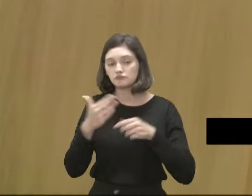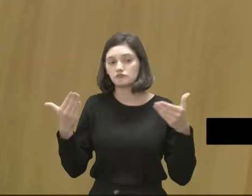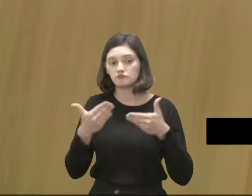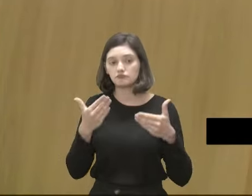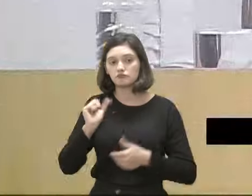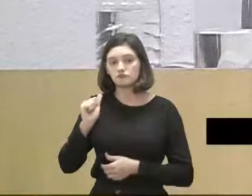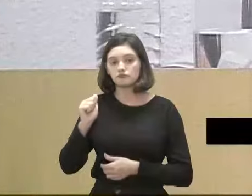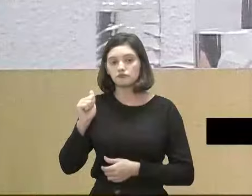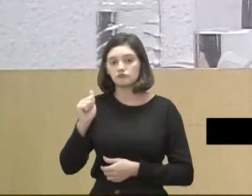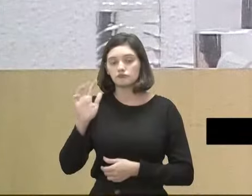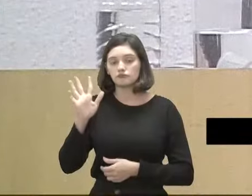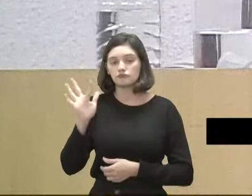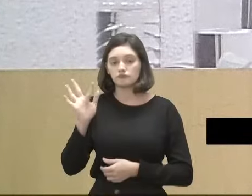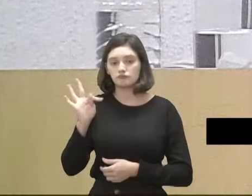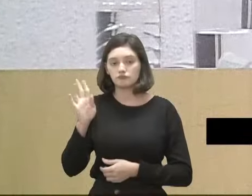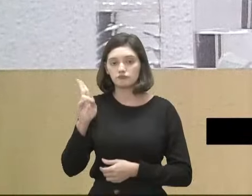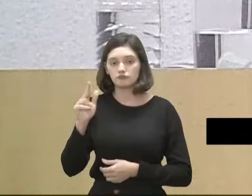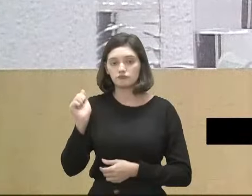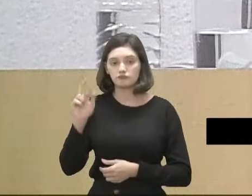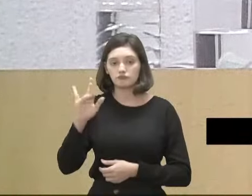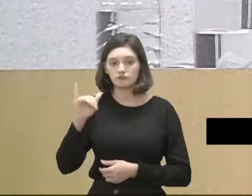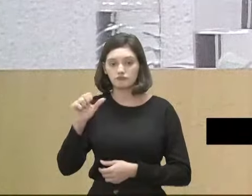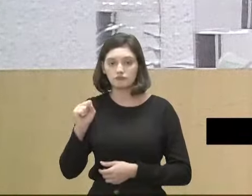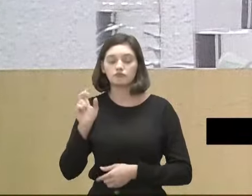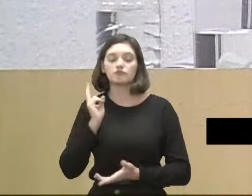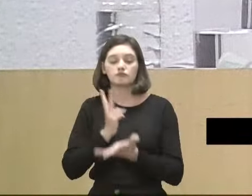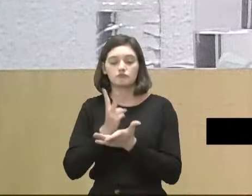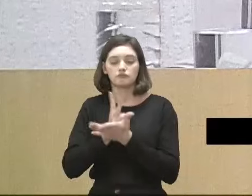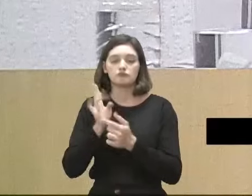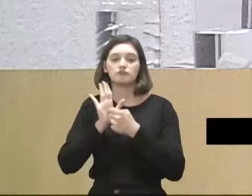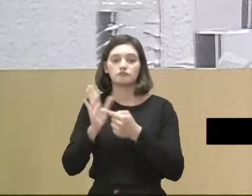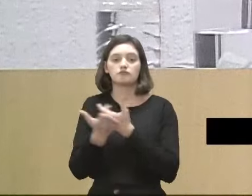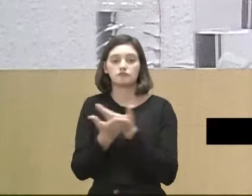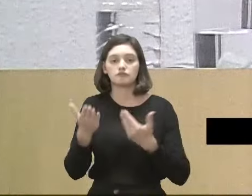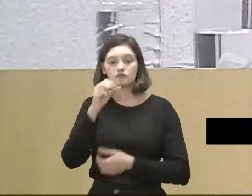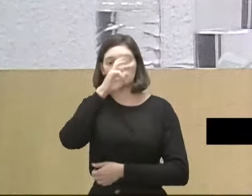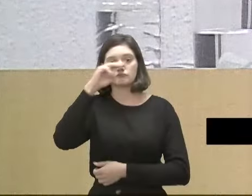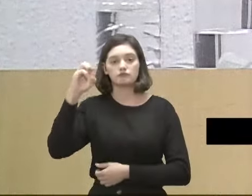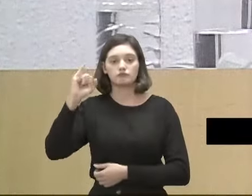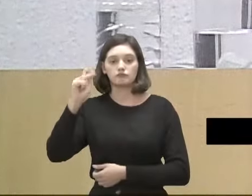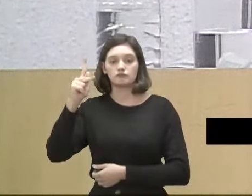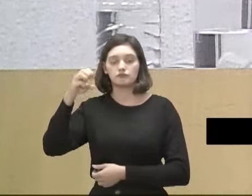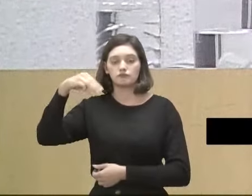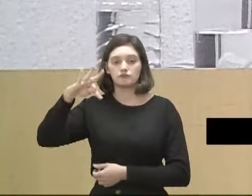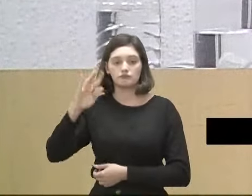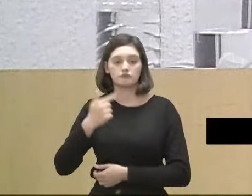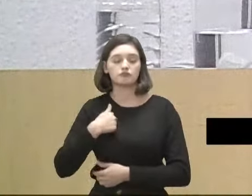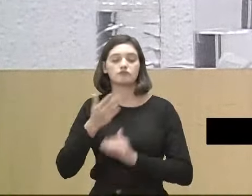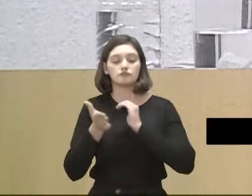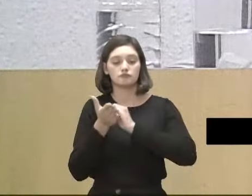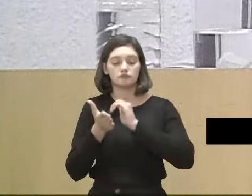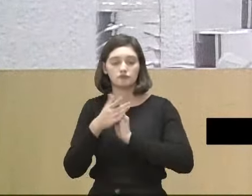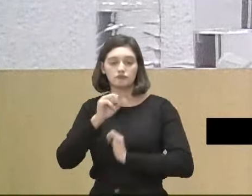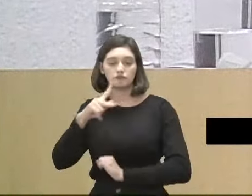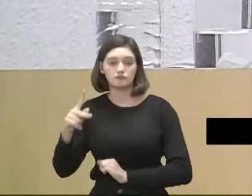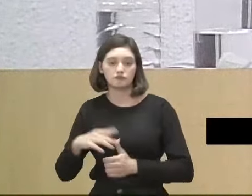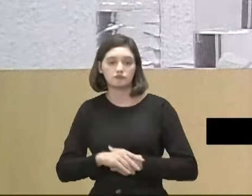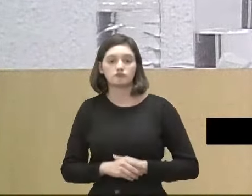anuais que a gente sempre apresenta e sempre disponibiliza no site do IPMT, no site da Secretaria de Previdência.